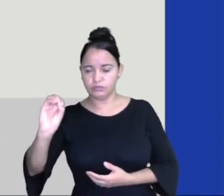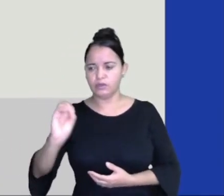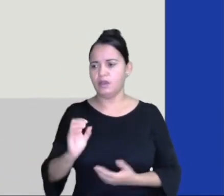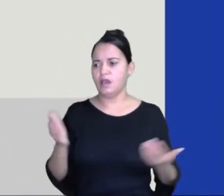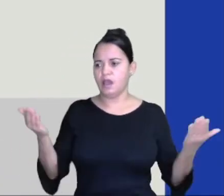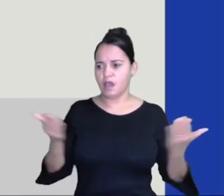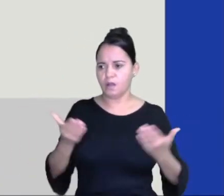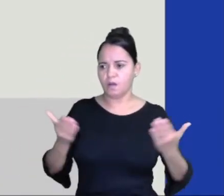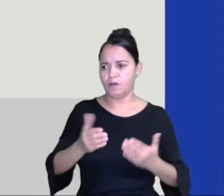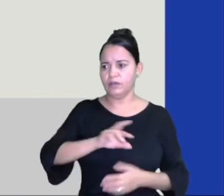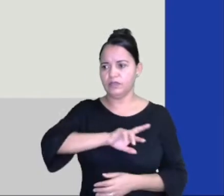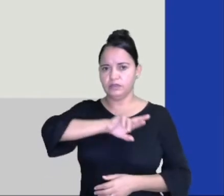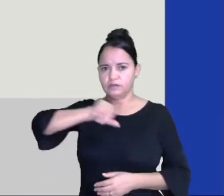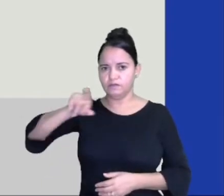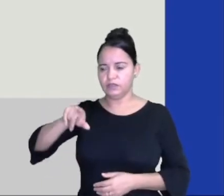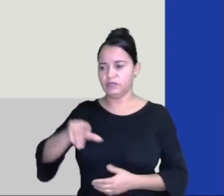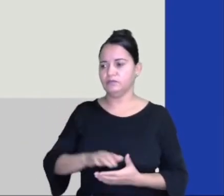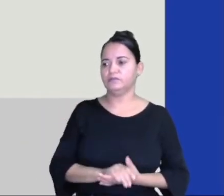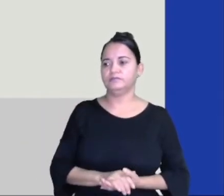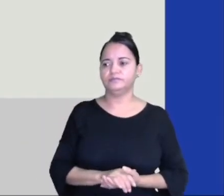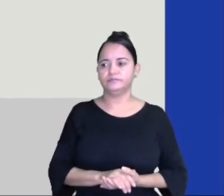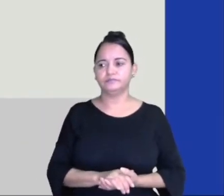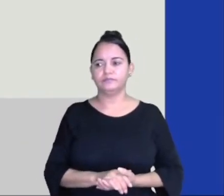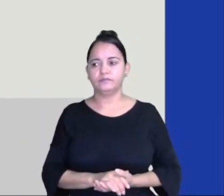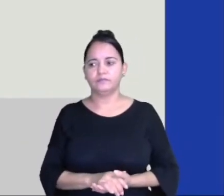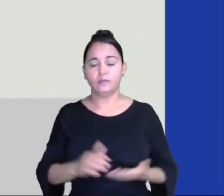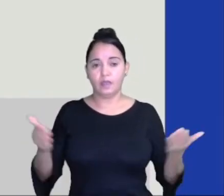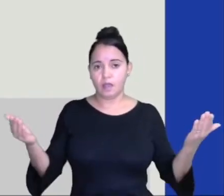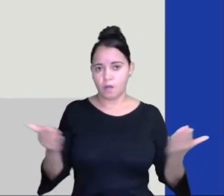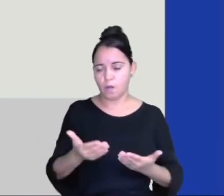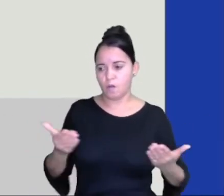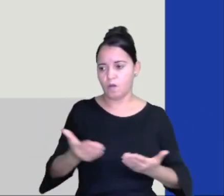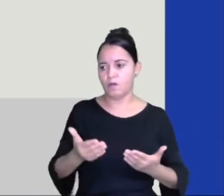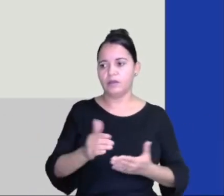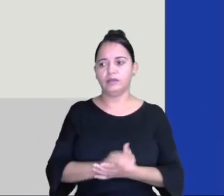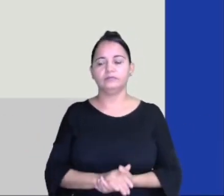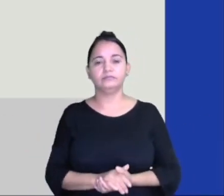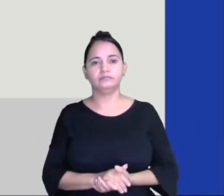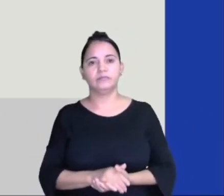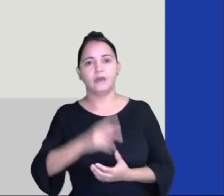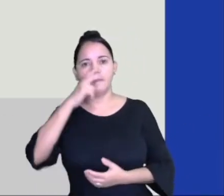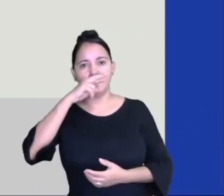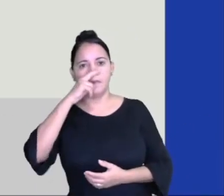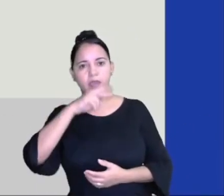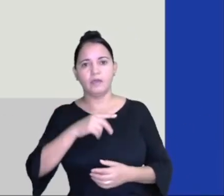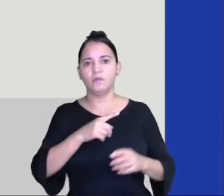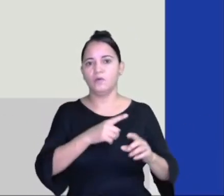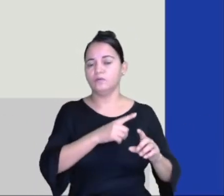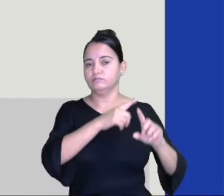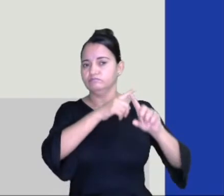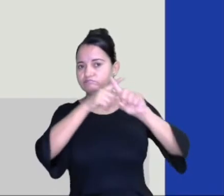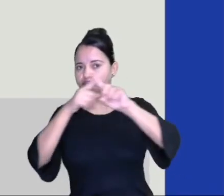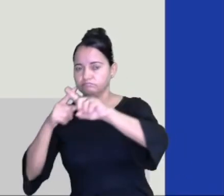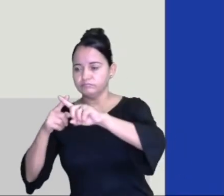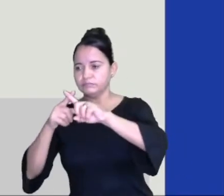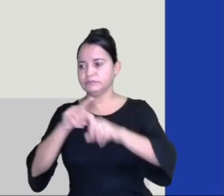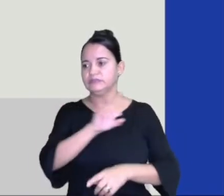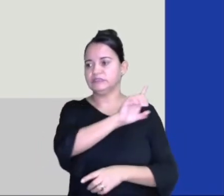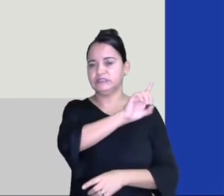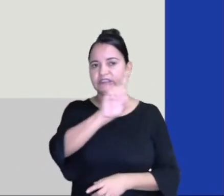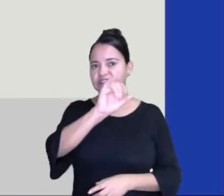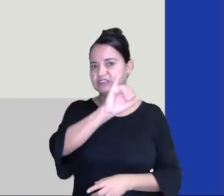O meu dividendo é a mesma coisa aqui, a multiplicação do divisor pelo